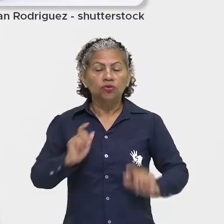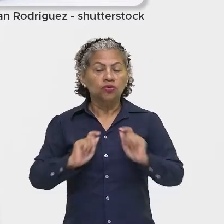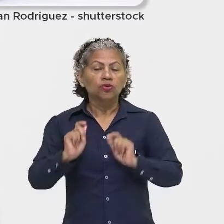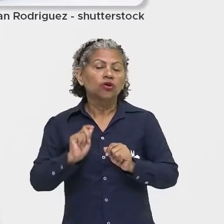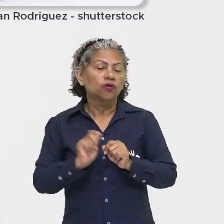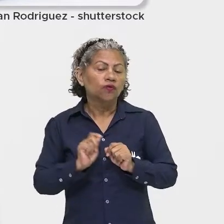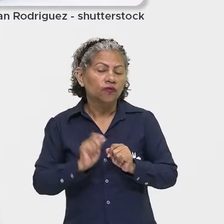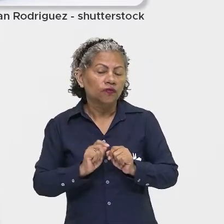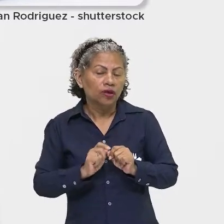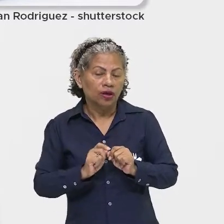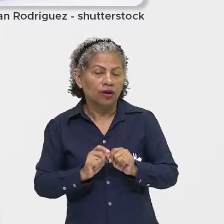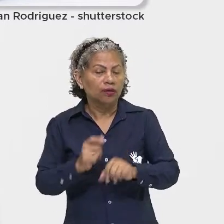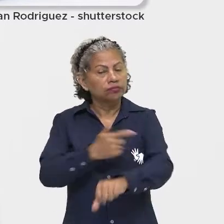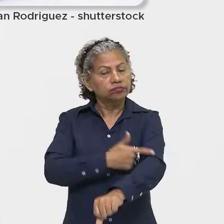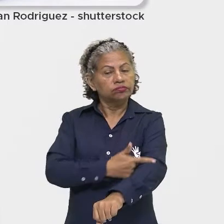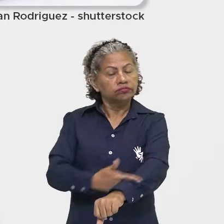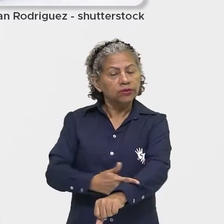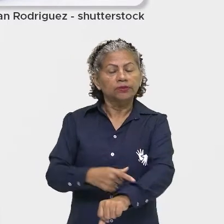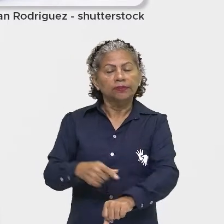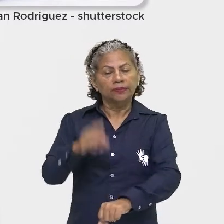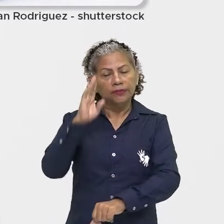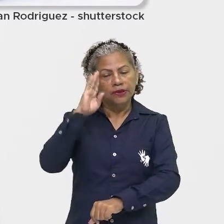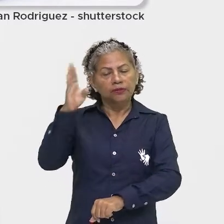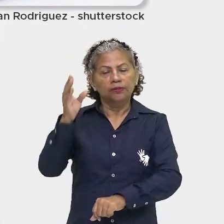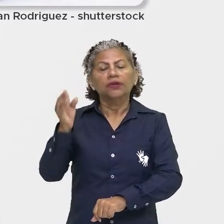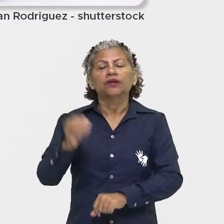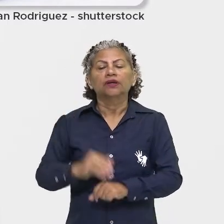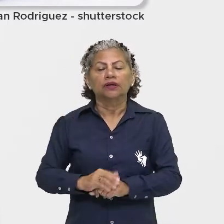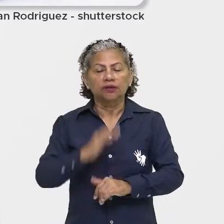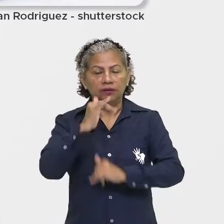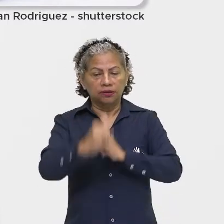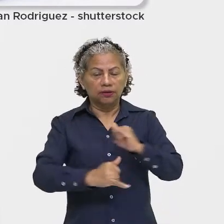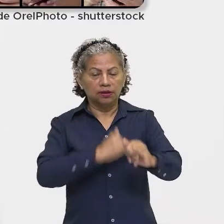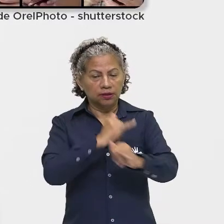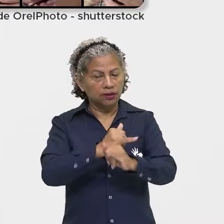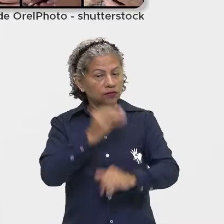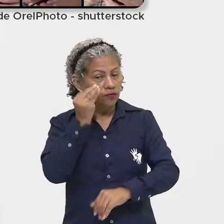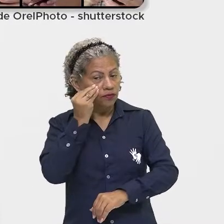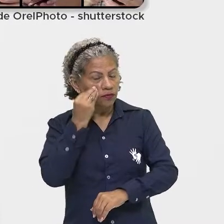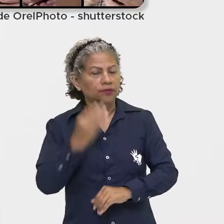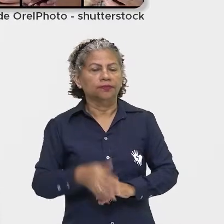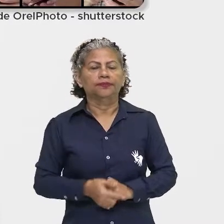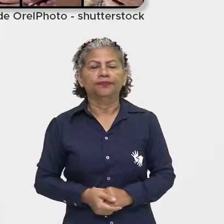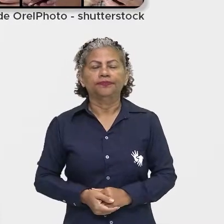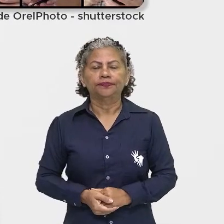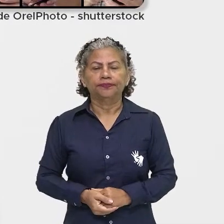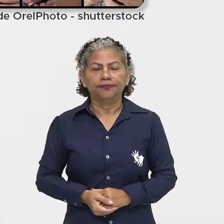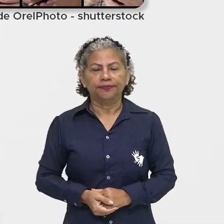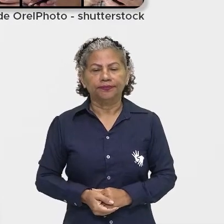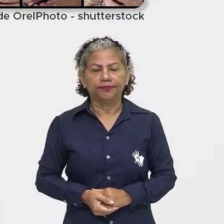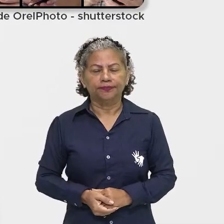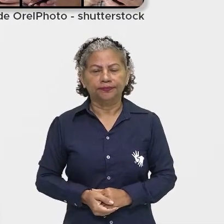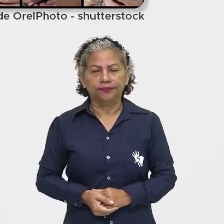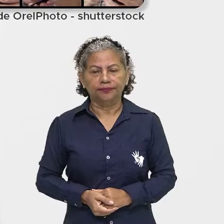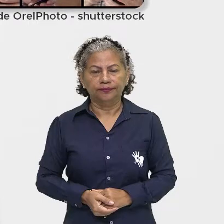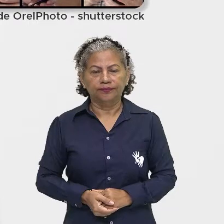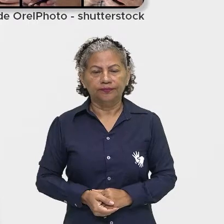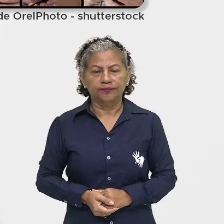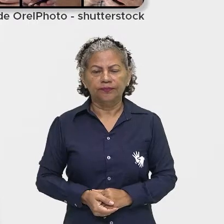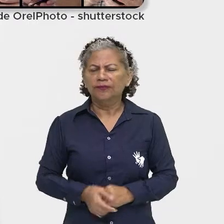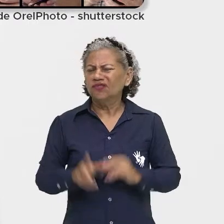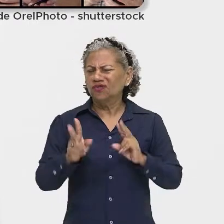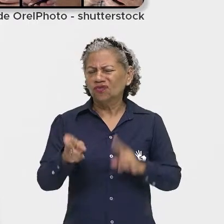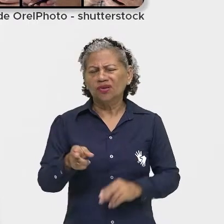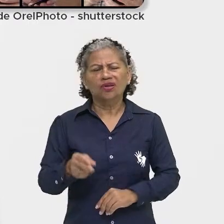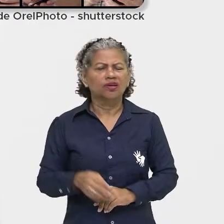dentro da internet, tá? Então vamos ver quais são esses bons comportamentos na internet. Como na vida real, o nosso